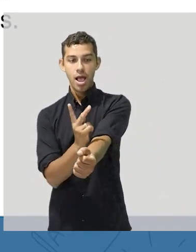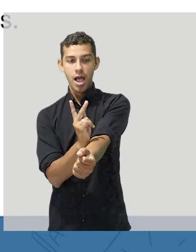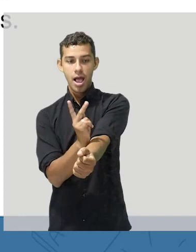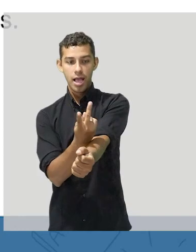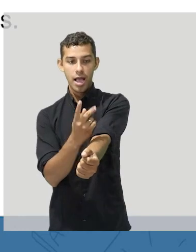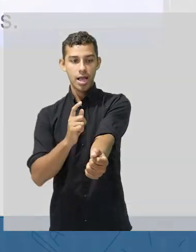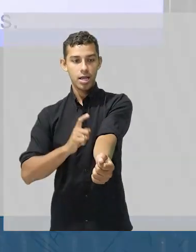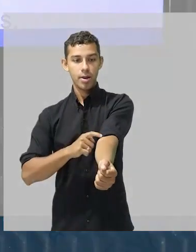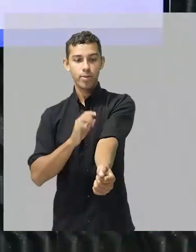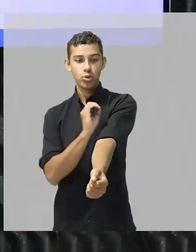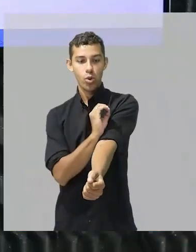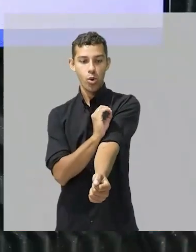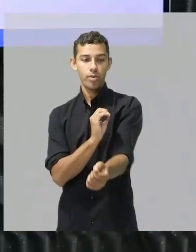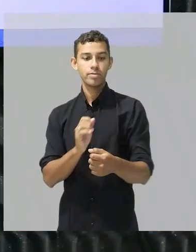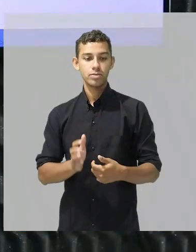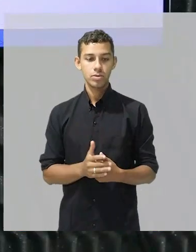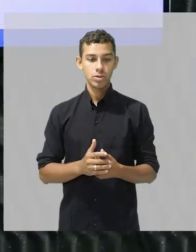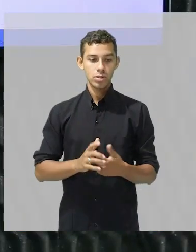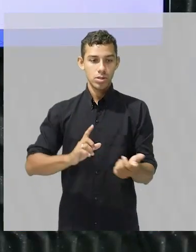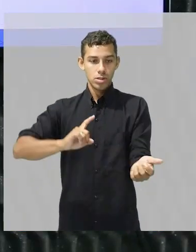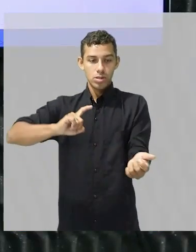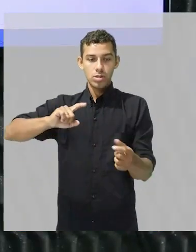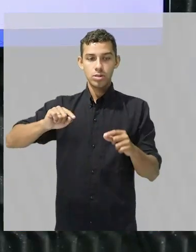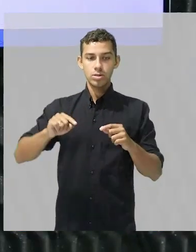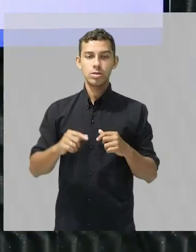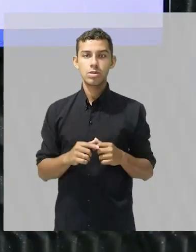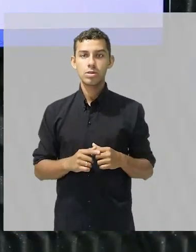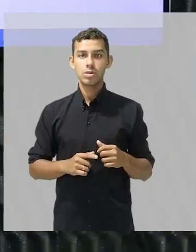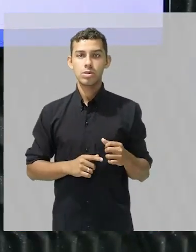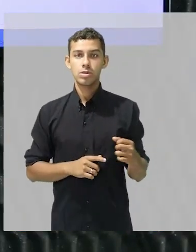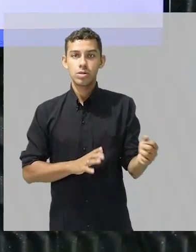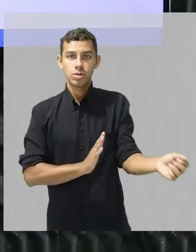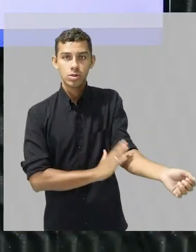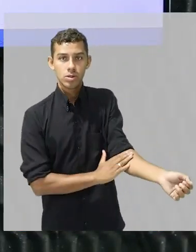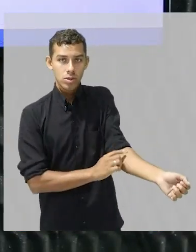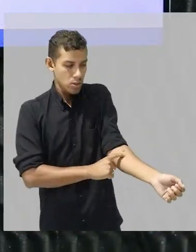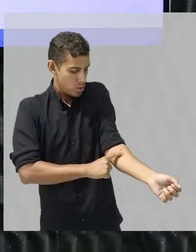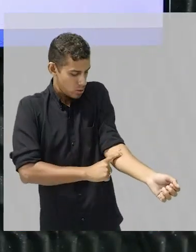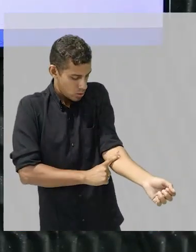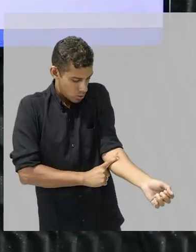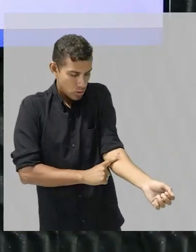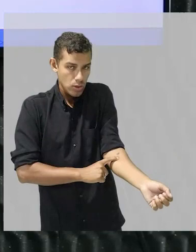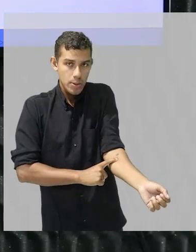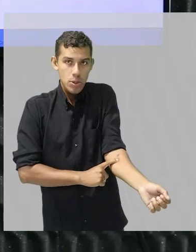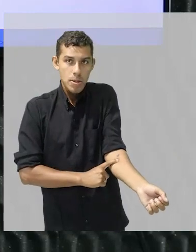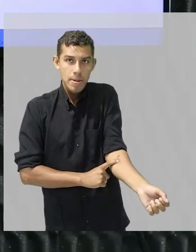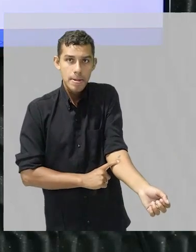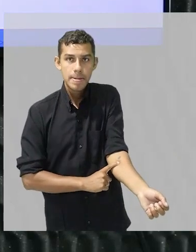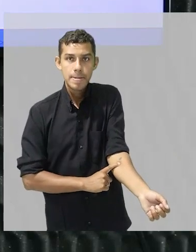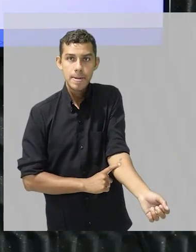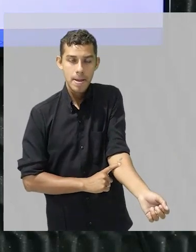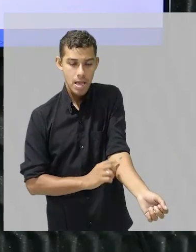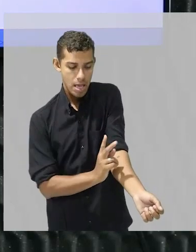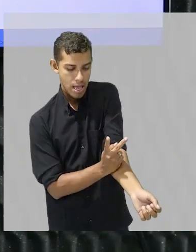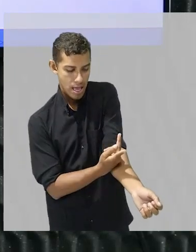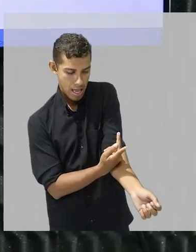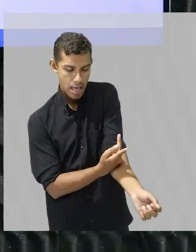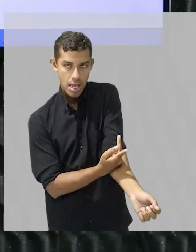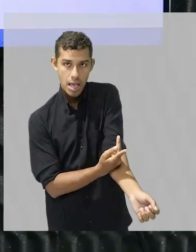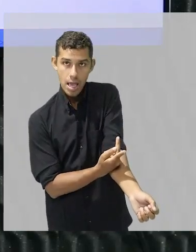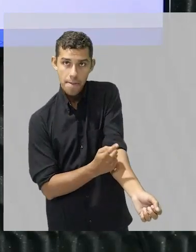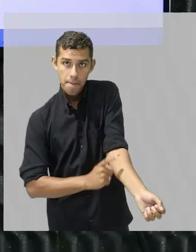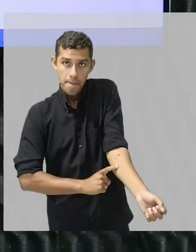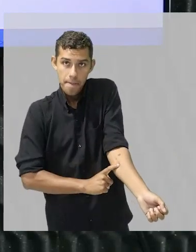O. Aí o que ele fez? Ele pressionou, vamos ler lá. Ele fez o seguinte, ó, ele pressionou em um ponto